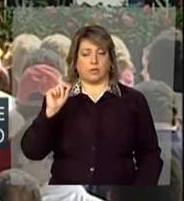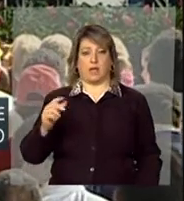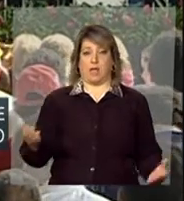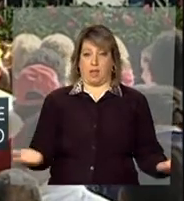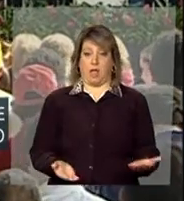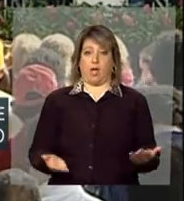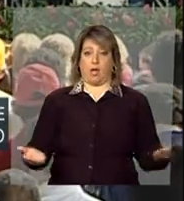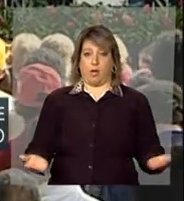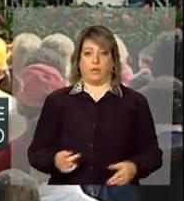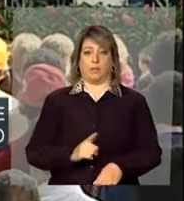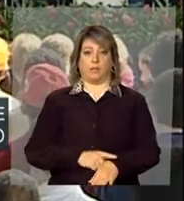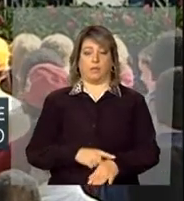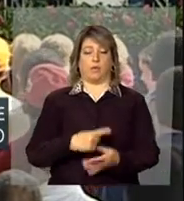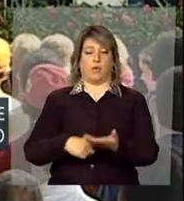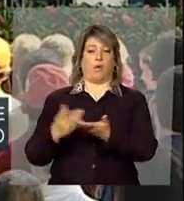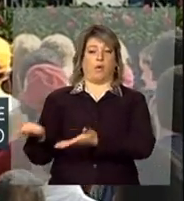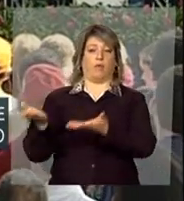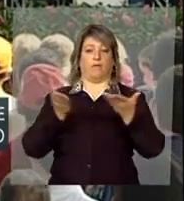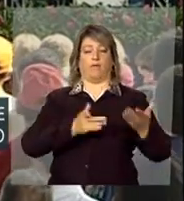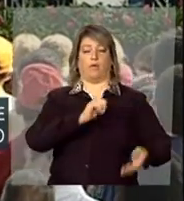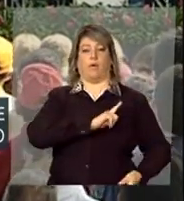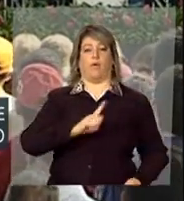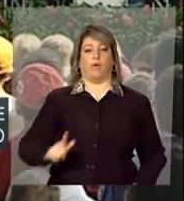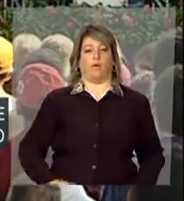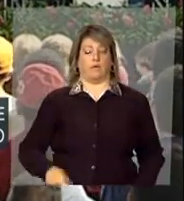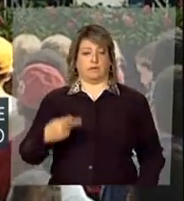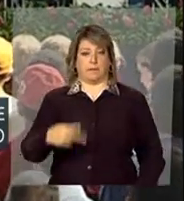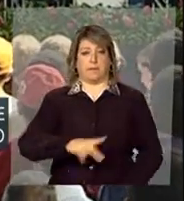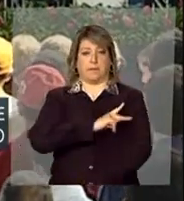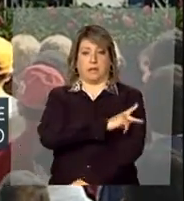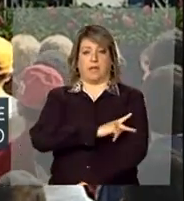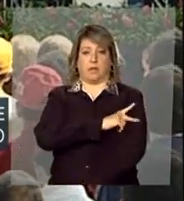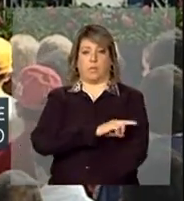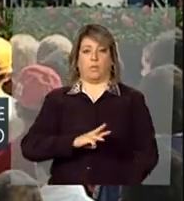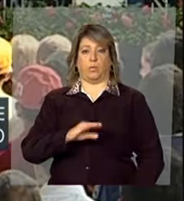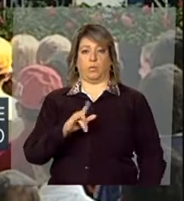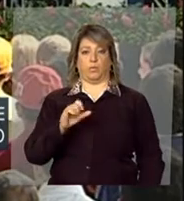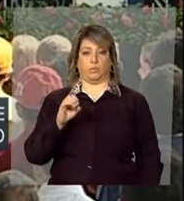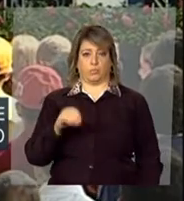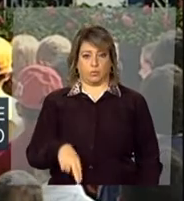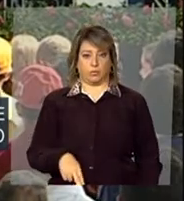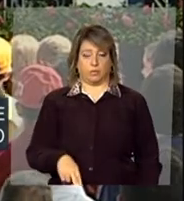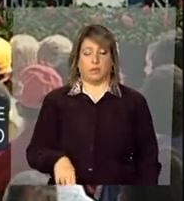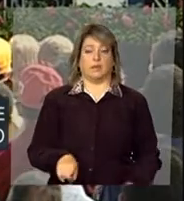Neste instante, convidamos o governador do Estado do Piauí, Wilson